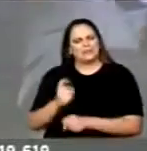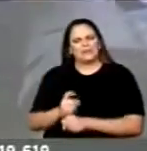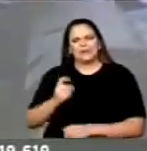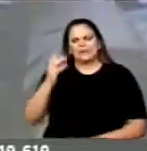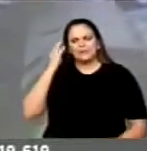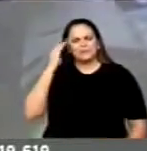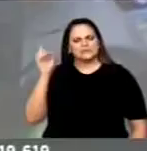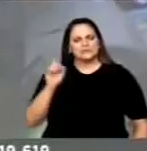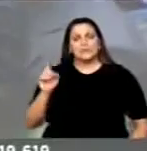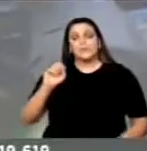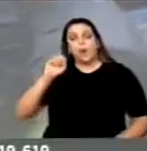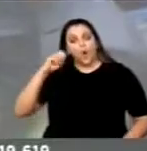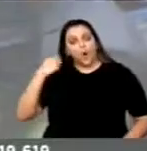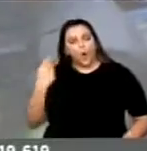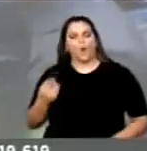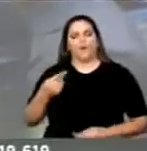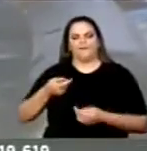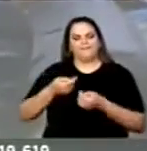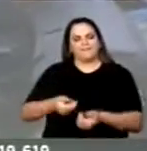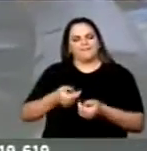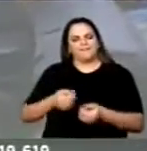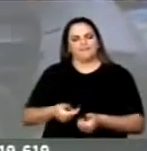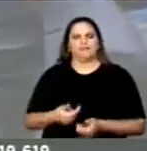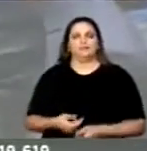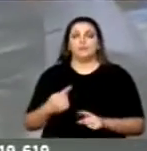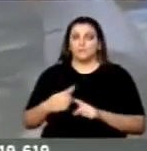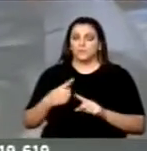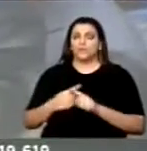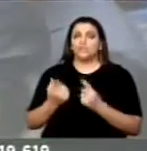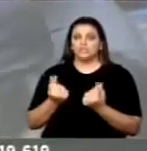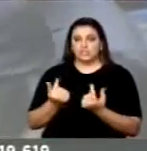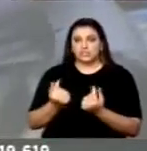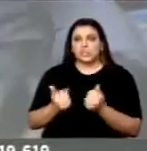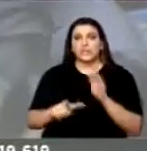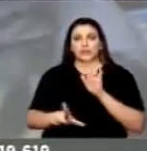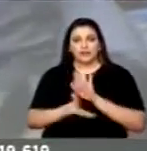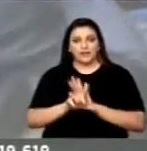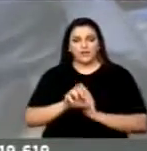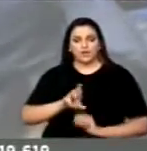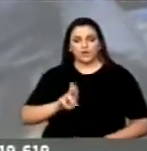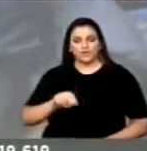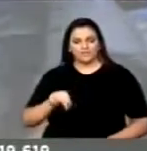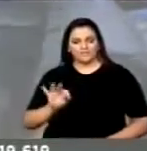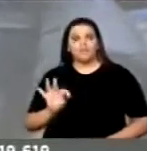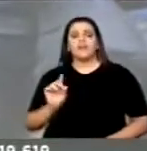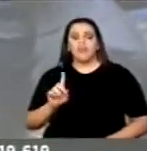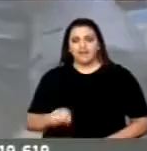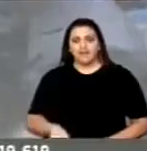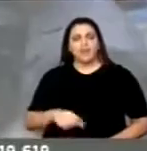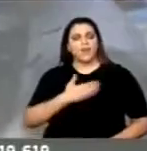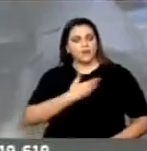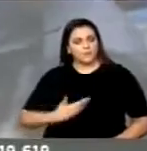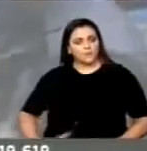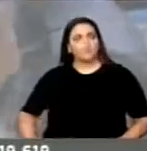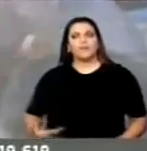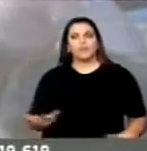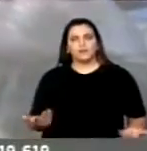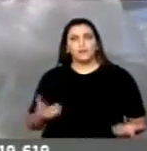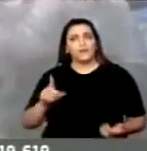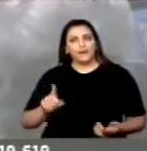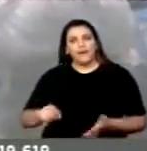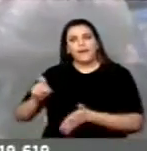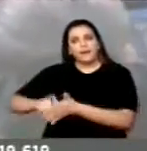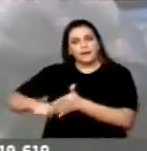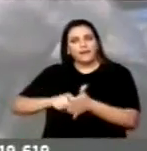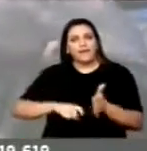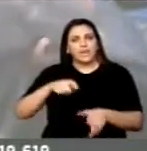fé dele, má fé, porque o dinheiro da Lei Rouanet é dinheiro dos impostos, é dinheiro dos brasileiros, é injeção